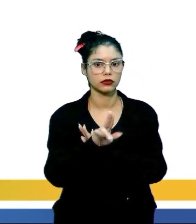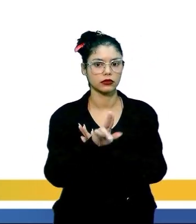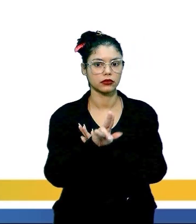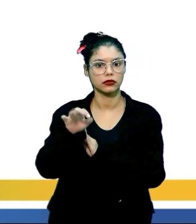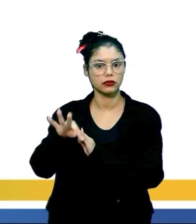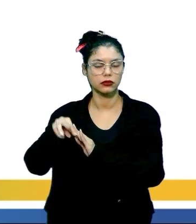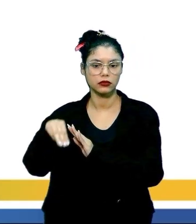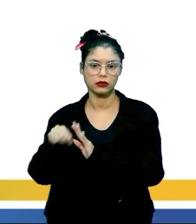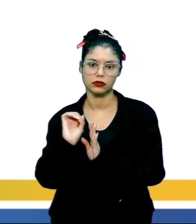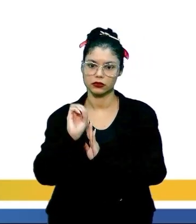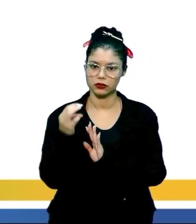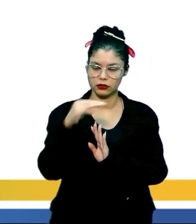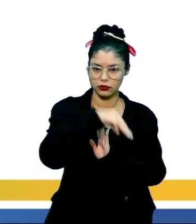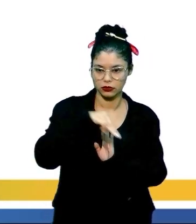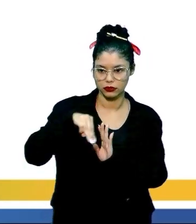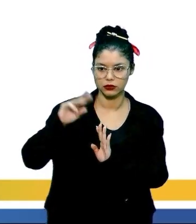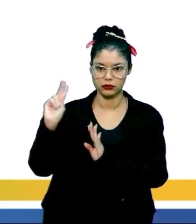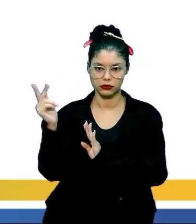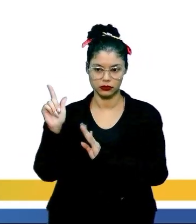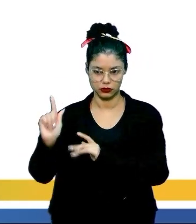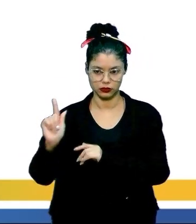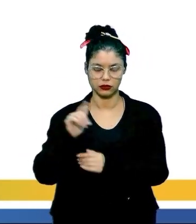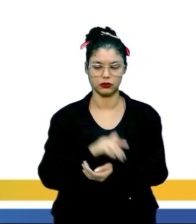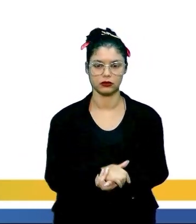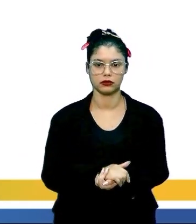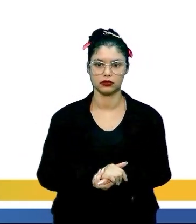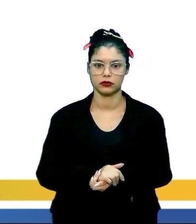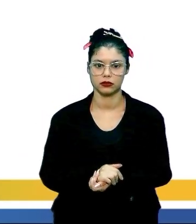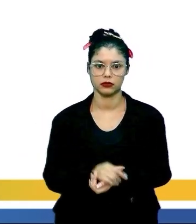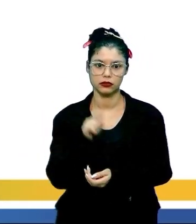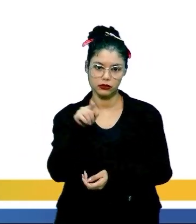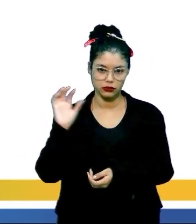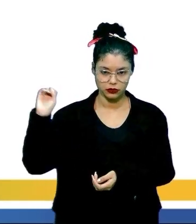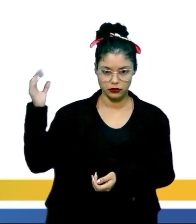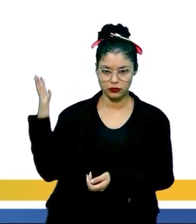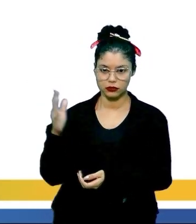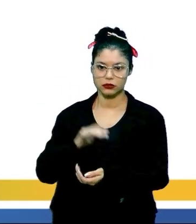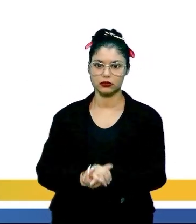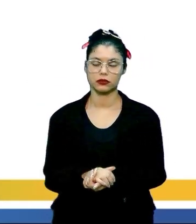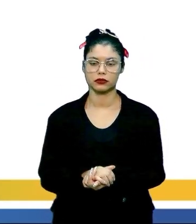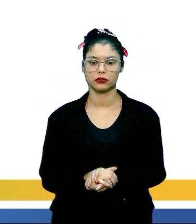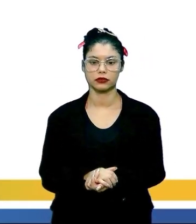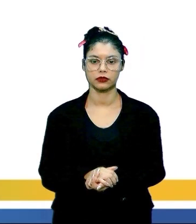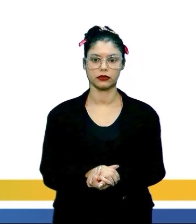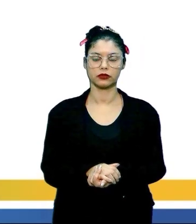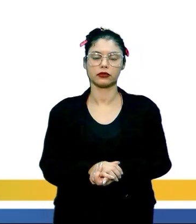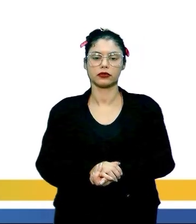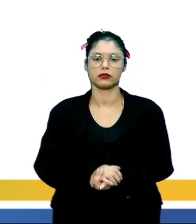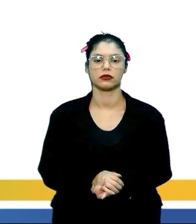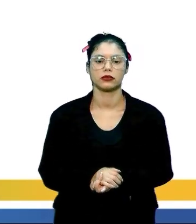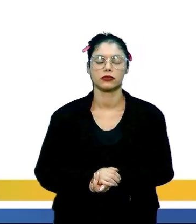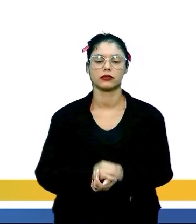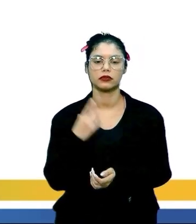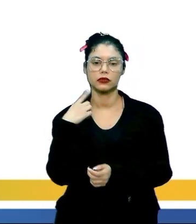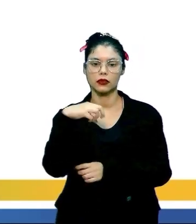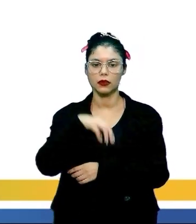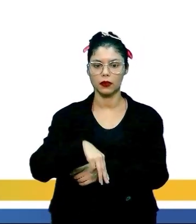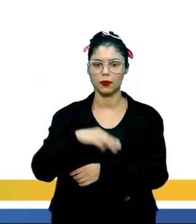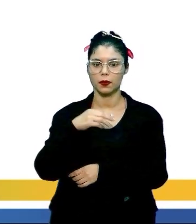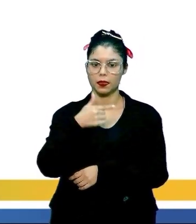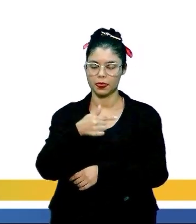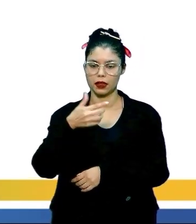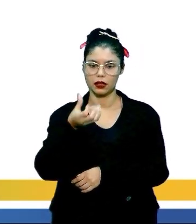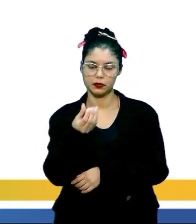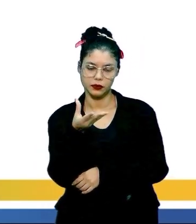atm ou milímetro de mercúrio, que é mmg. Nesse caso, uma atm equivale a